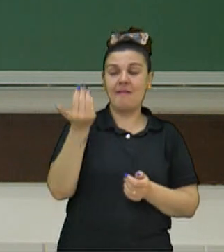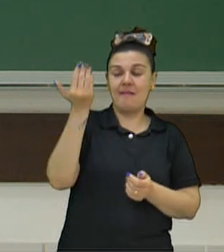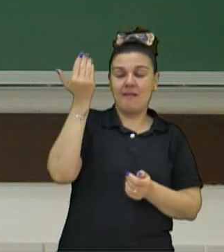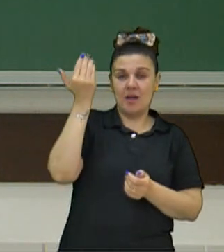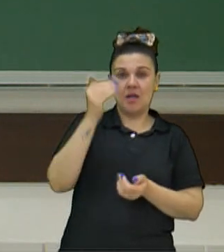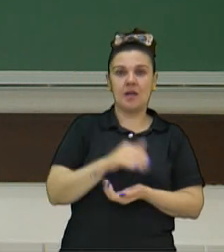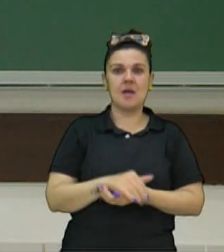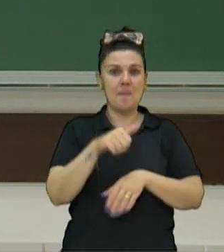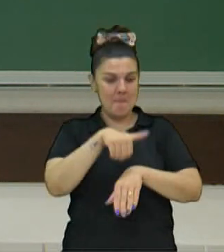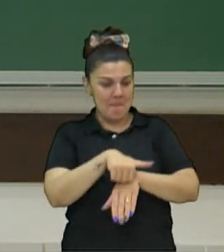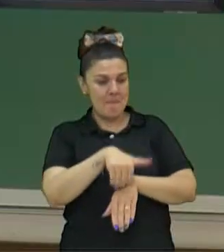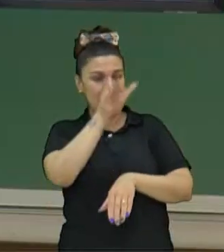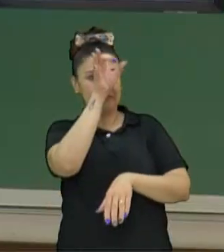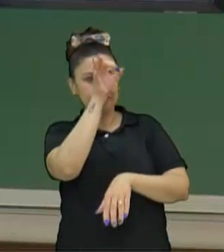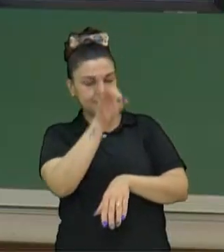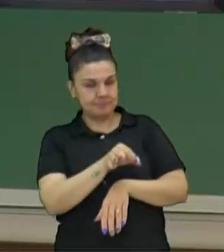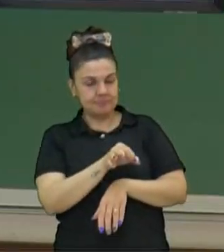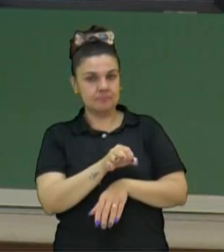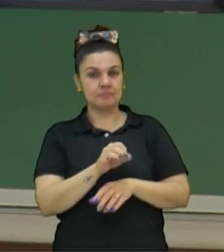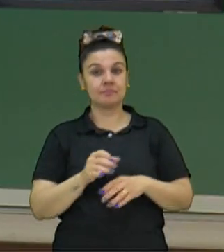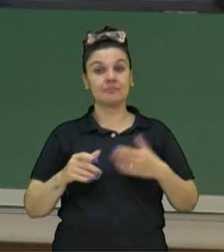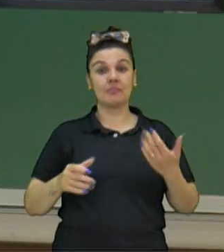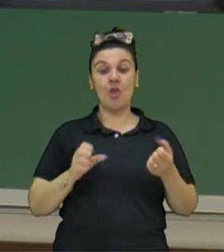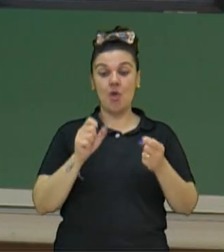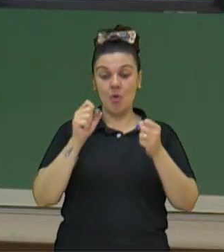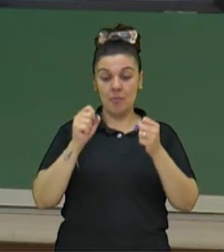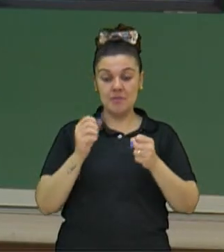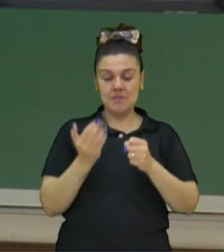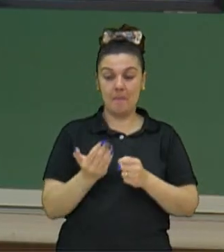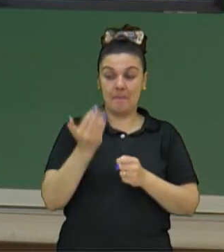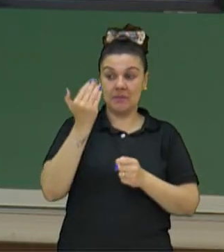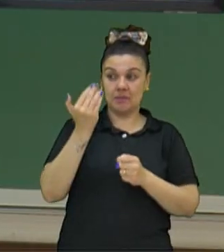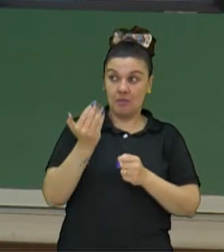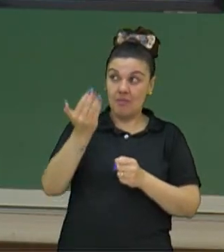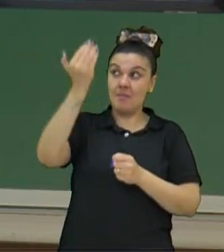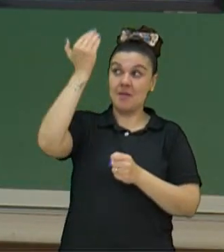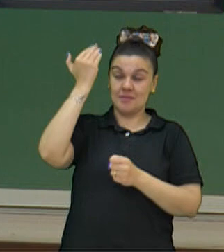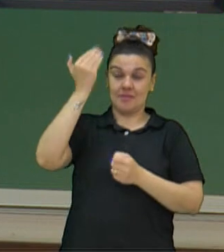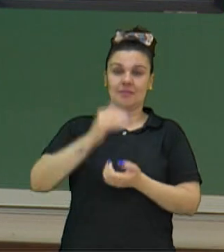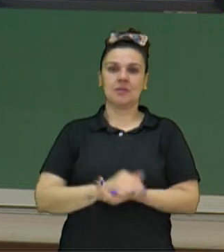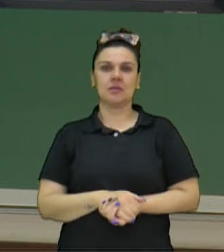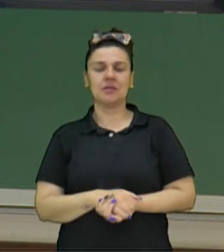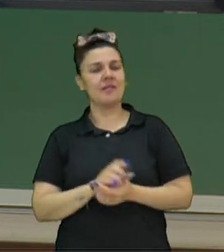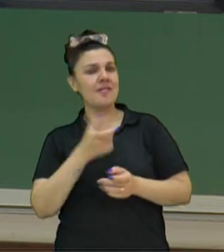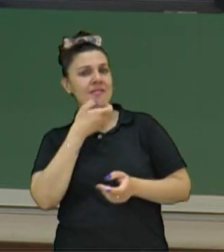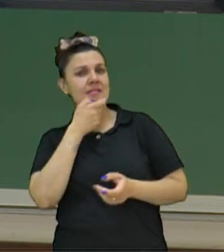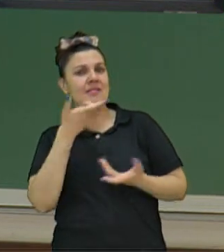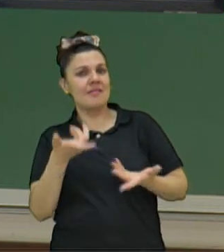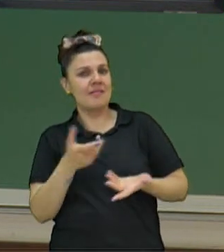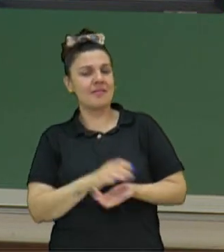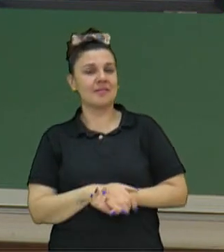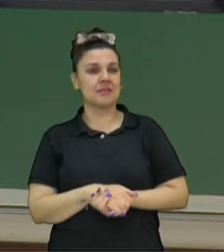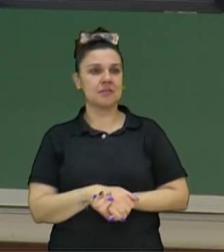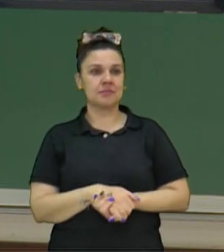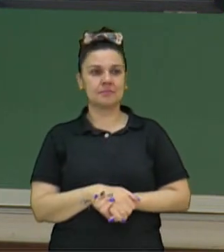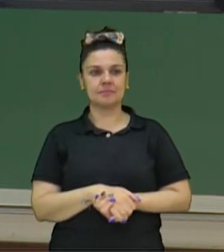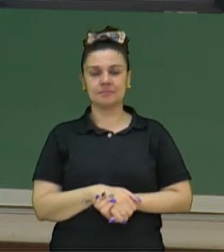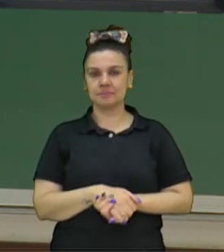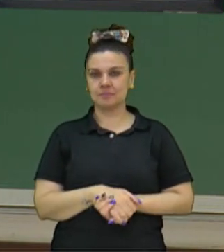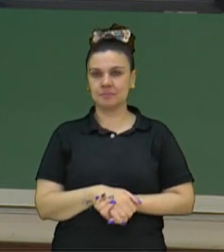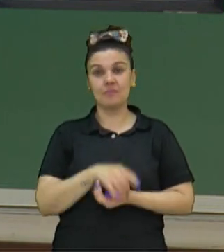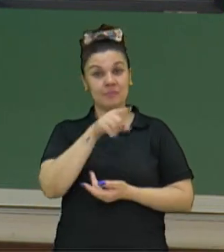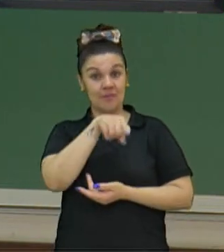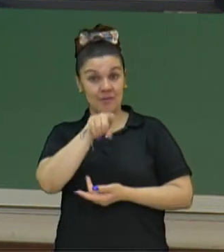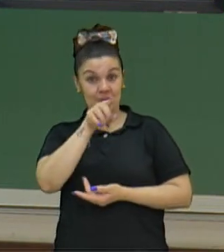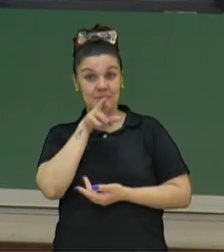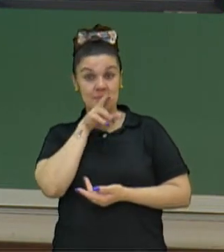antigamente. Mais que perfeito, uma ação no passado antes de outra no passado. E em inglês? Doesn't matter. É você que